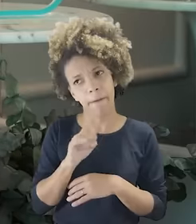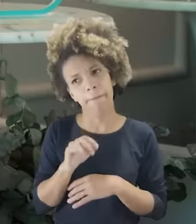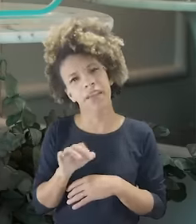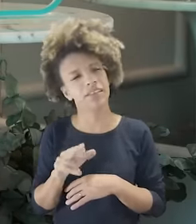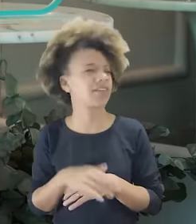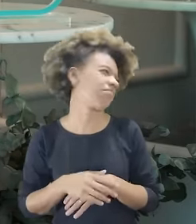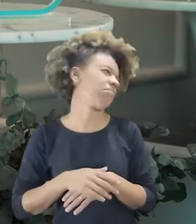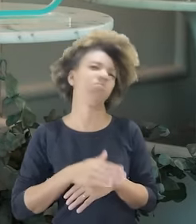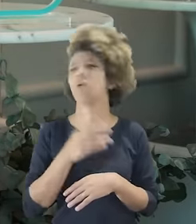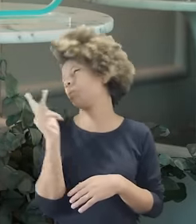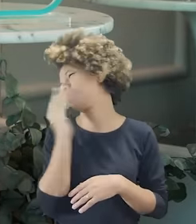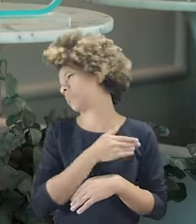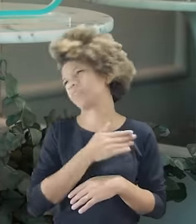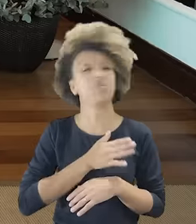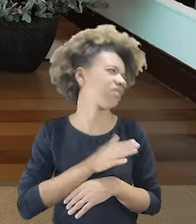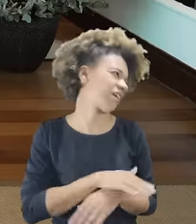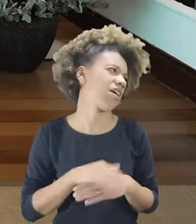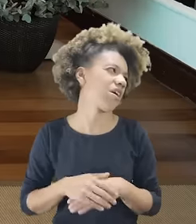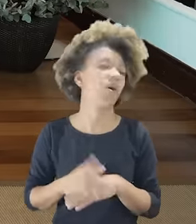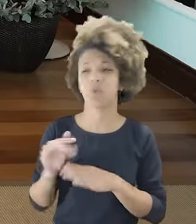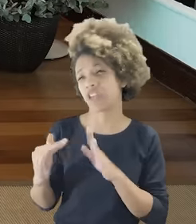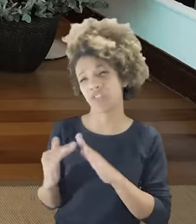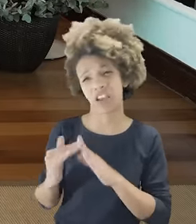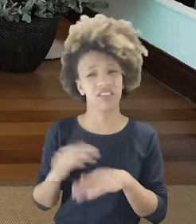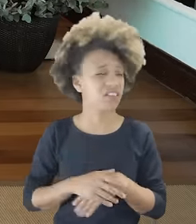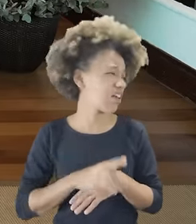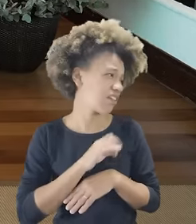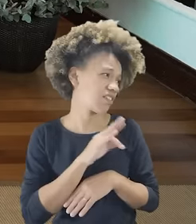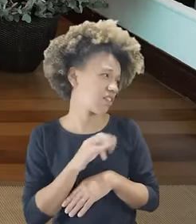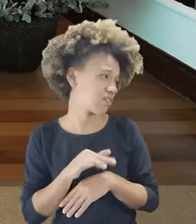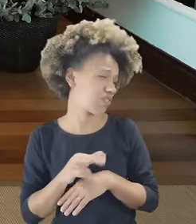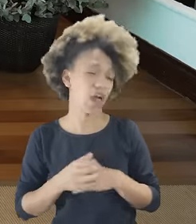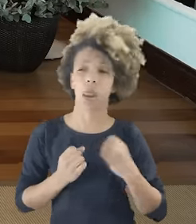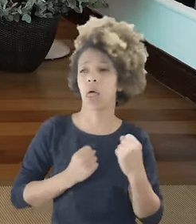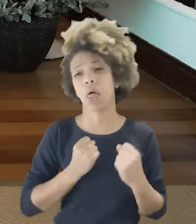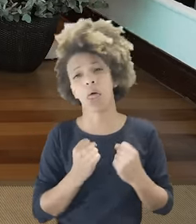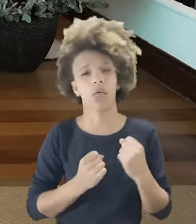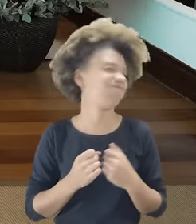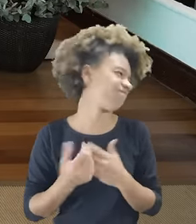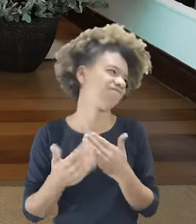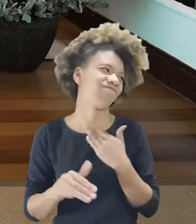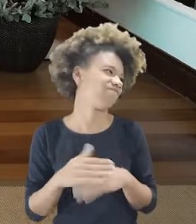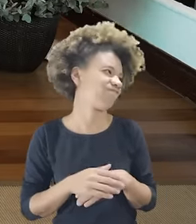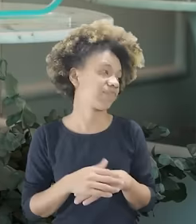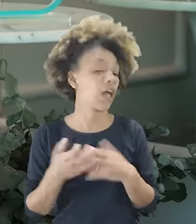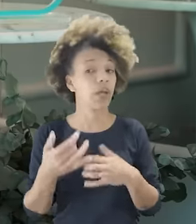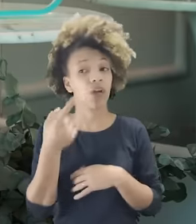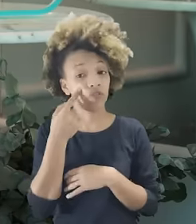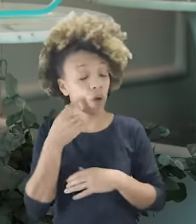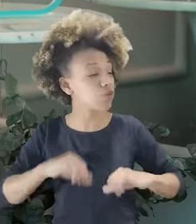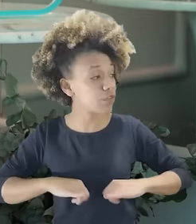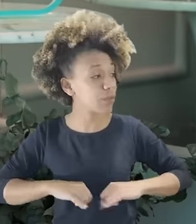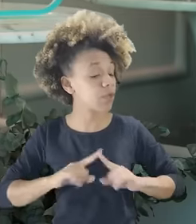bem-estar não quero ver não é de casa não fazendo com Drauzio Varela Cooper ruim ninguém quer a gente tem que ver